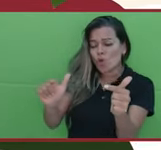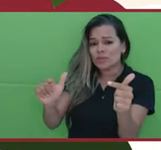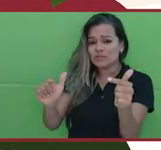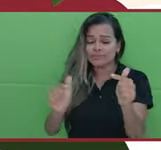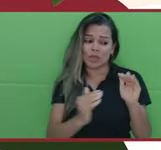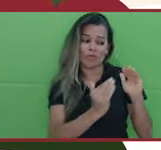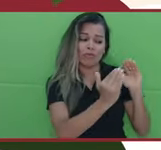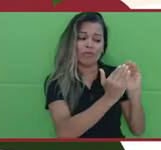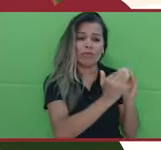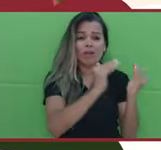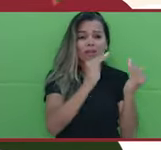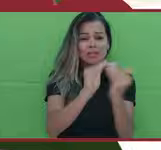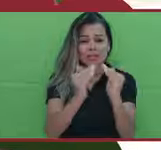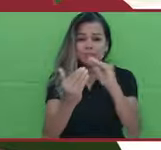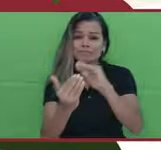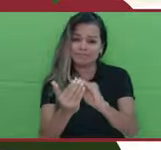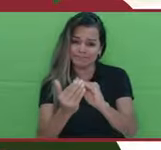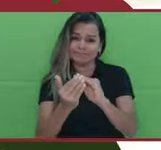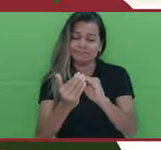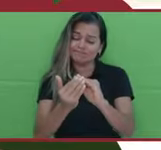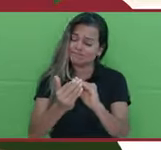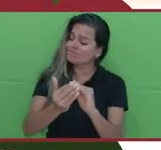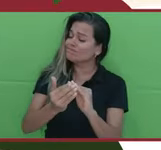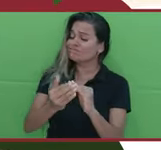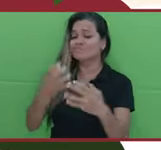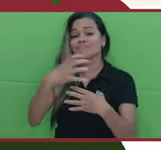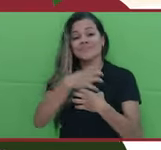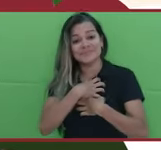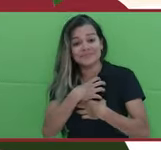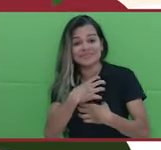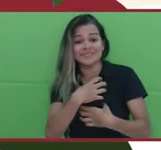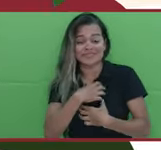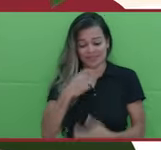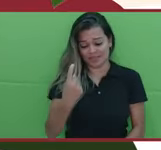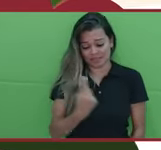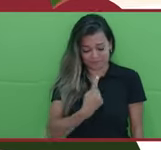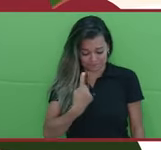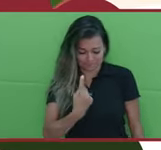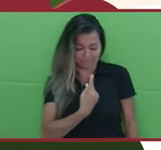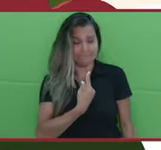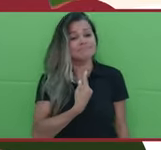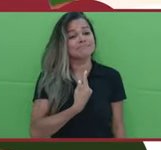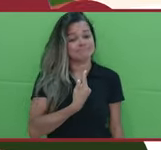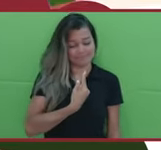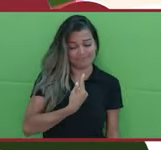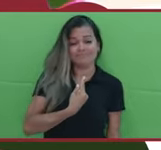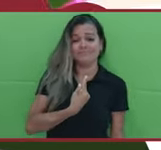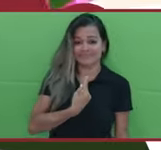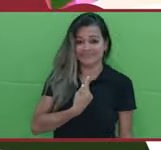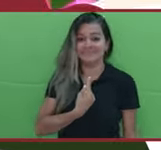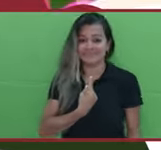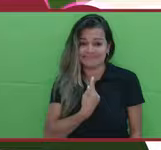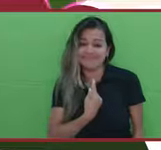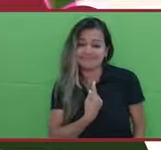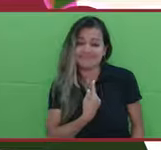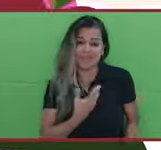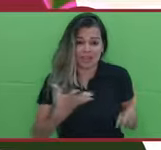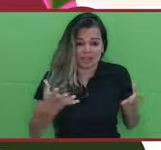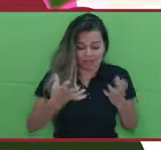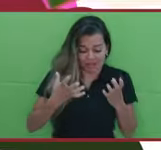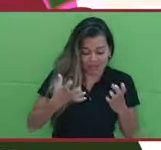seus vizinhos refletem todos eles o vazio de